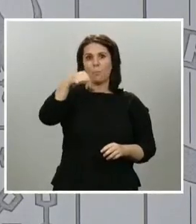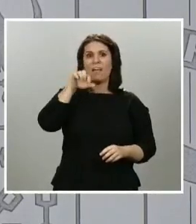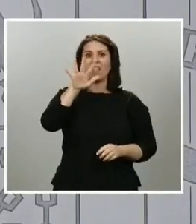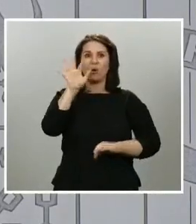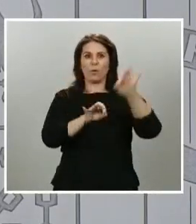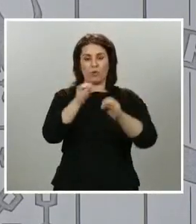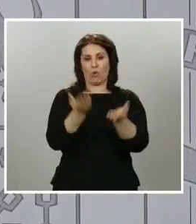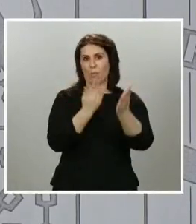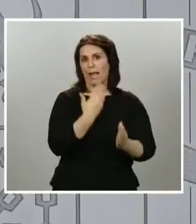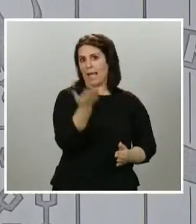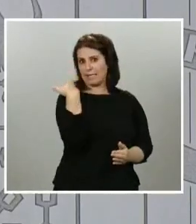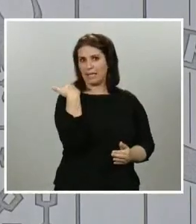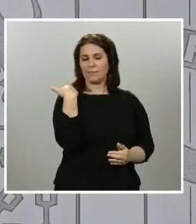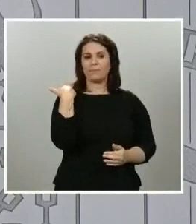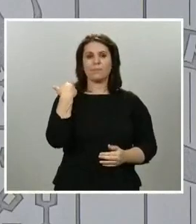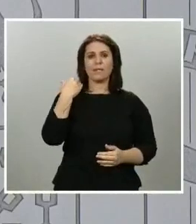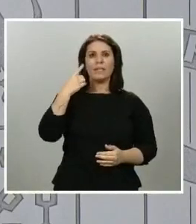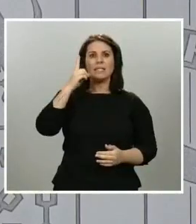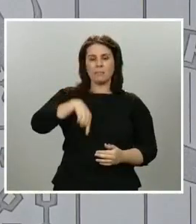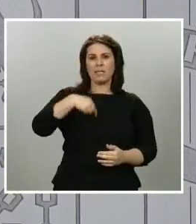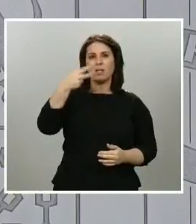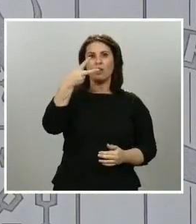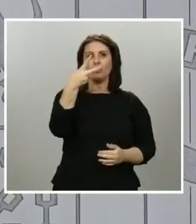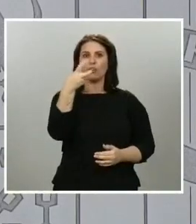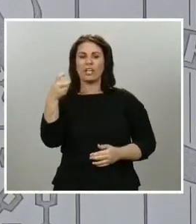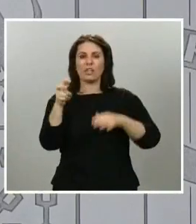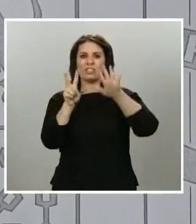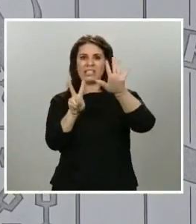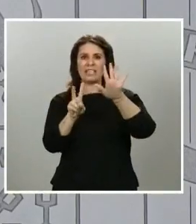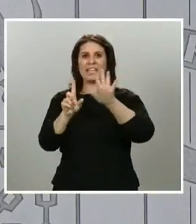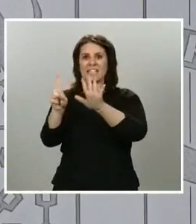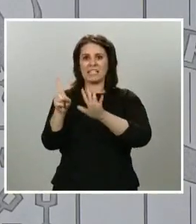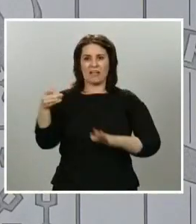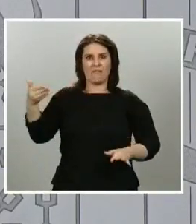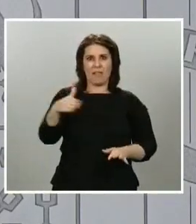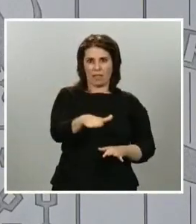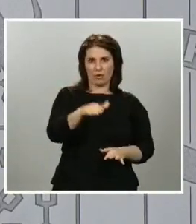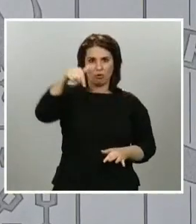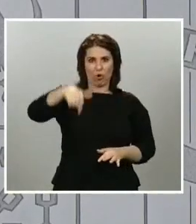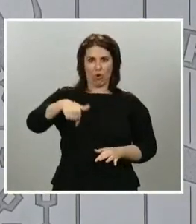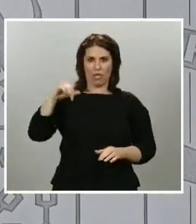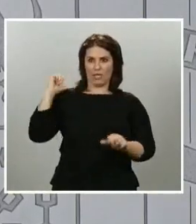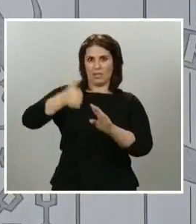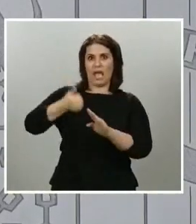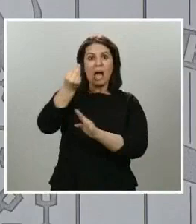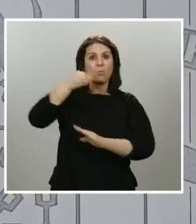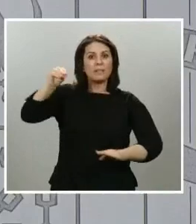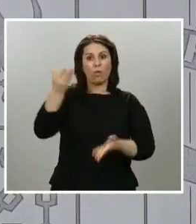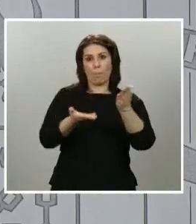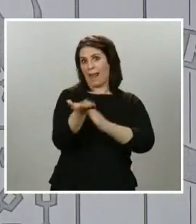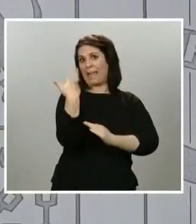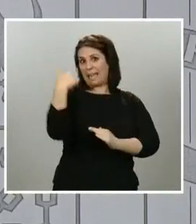porta-voz do ministério da saúde os números apresentados hoje mostra uma linha descendente clara e favorável